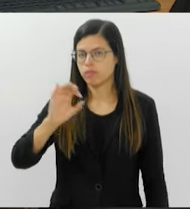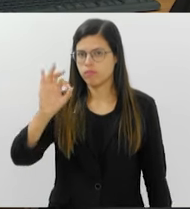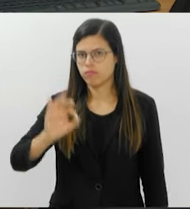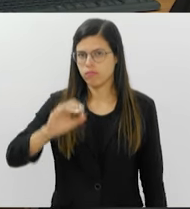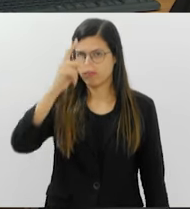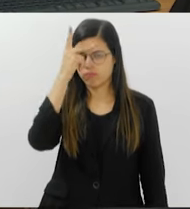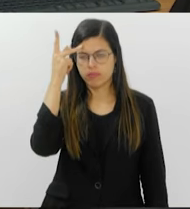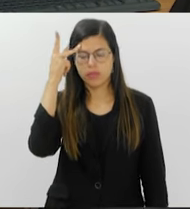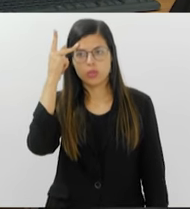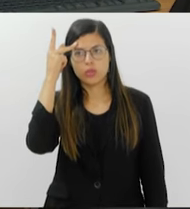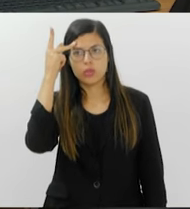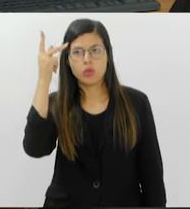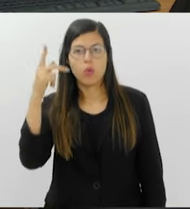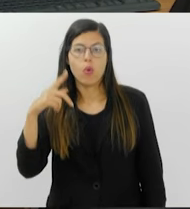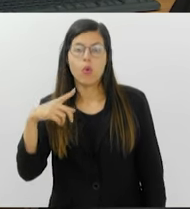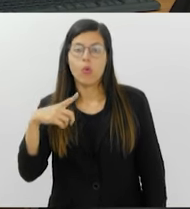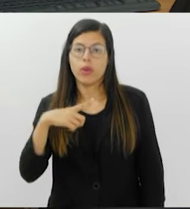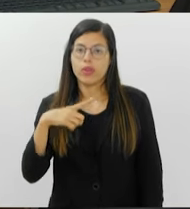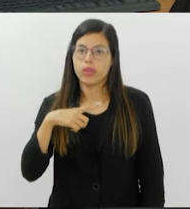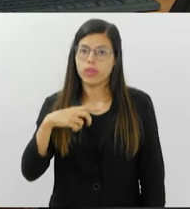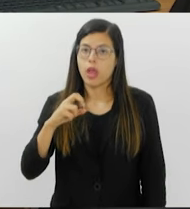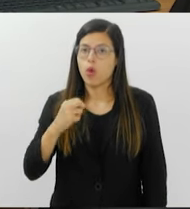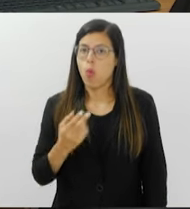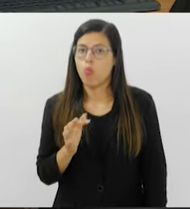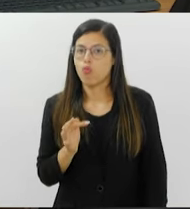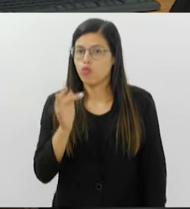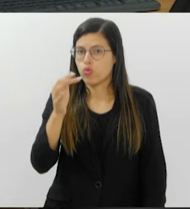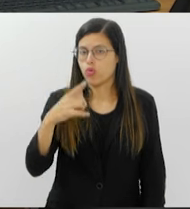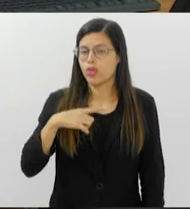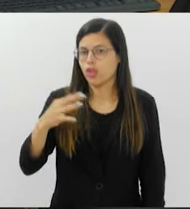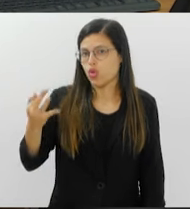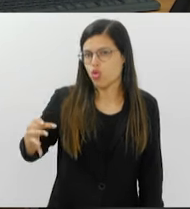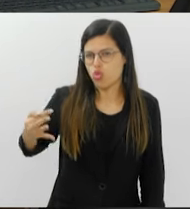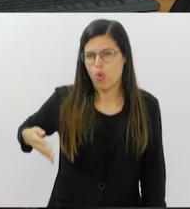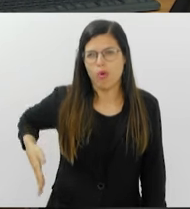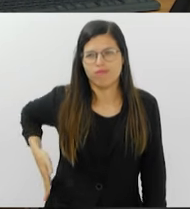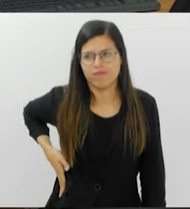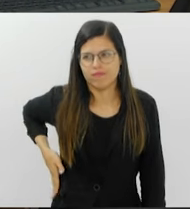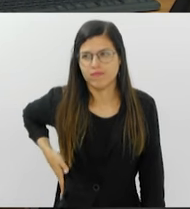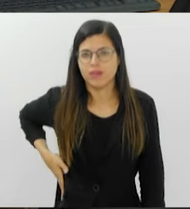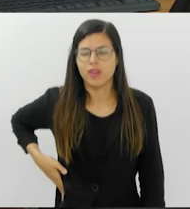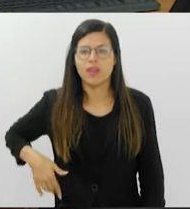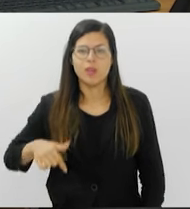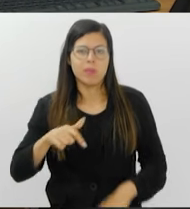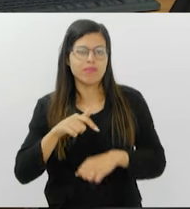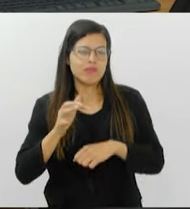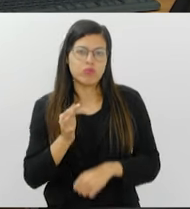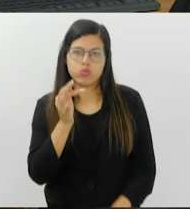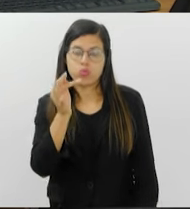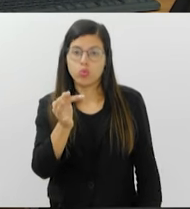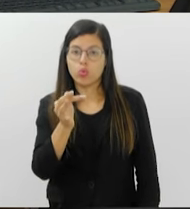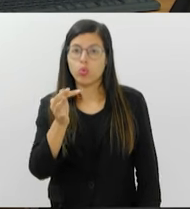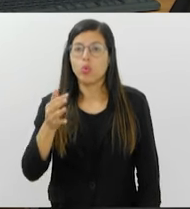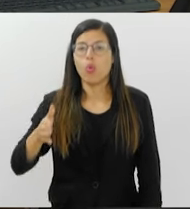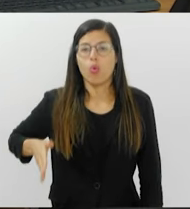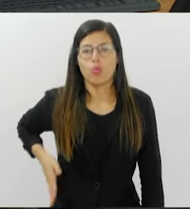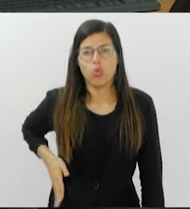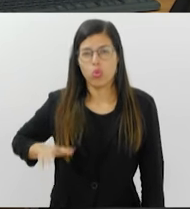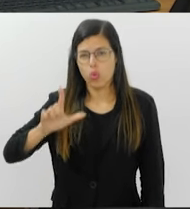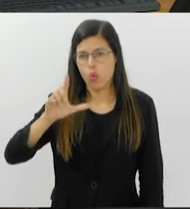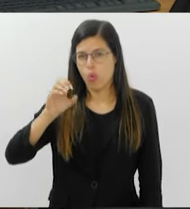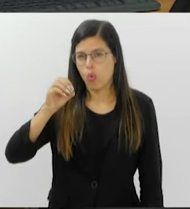pessoas são ou serão acometidas por dores na coluna em algum momento da vida. A dor lombar é a principal causa